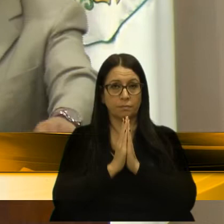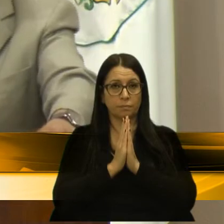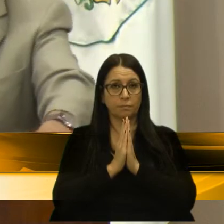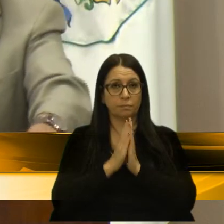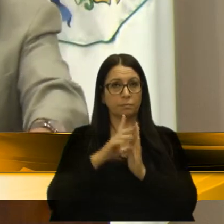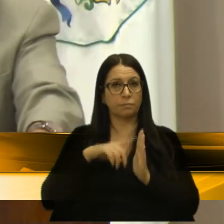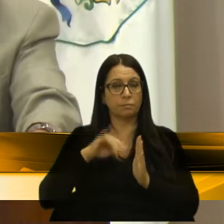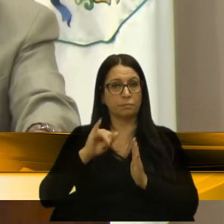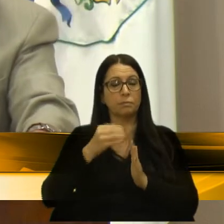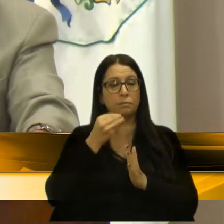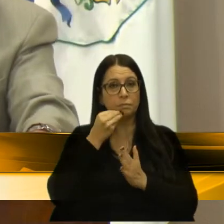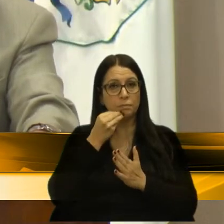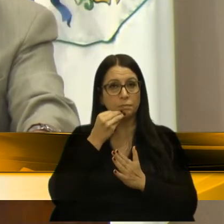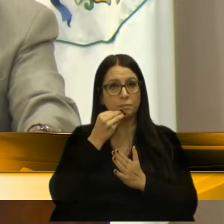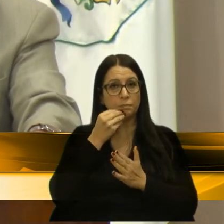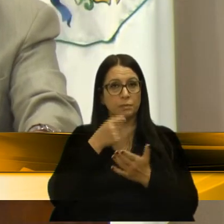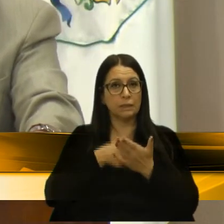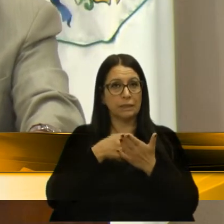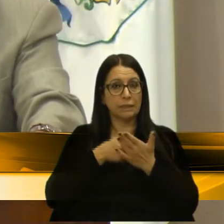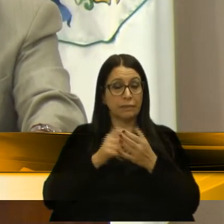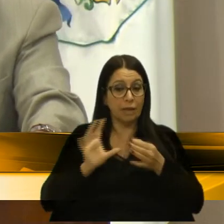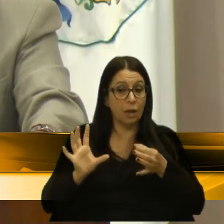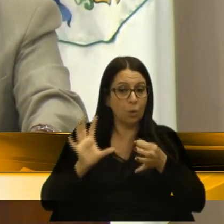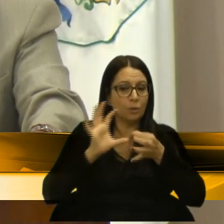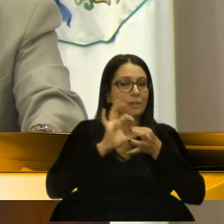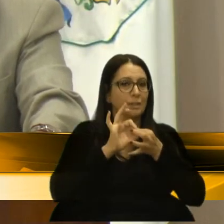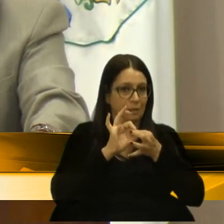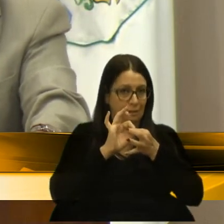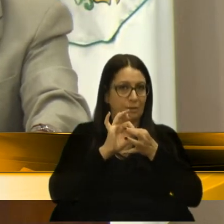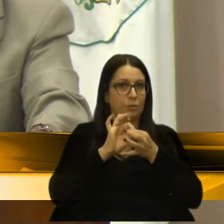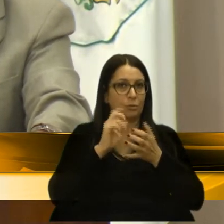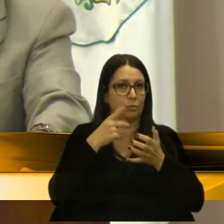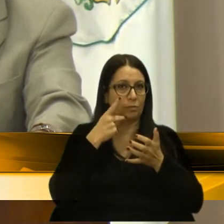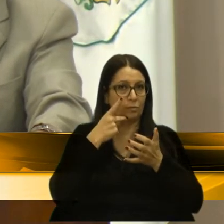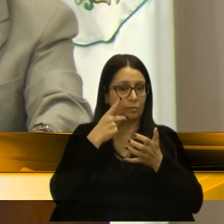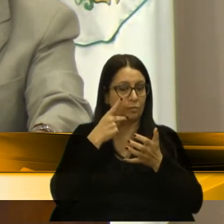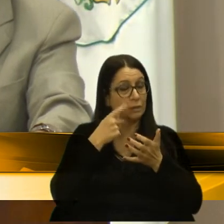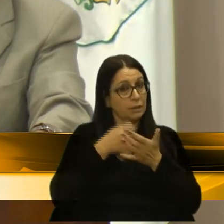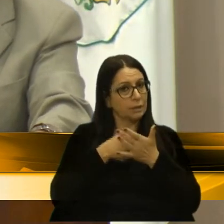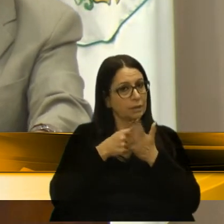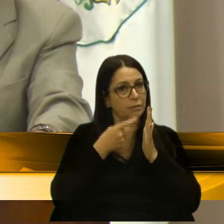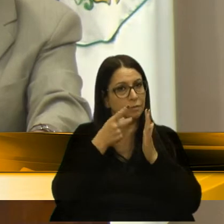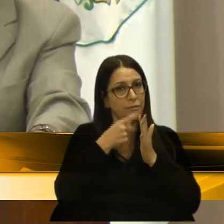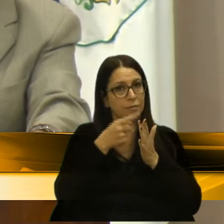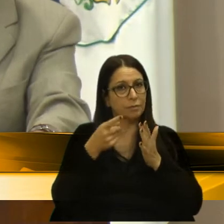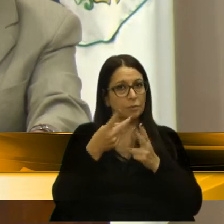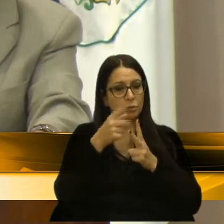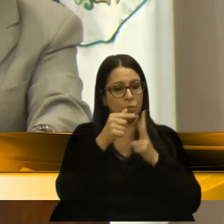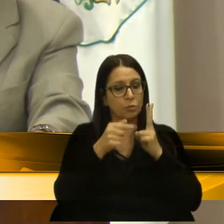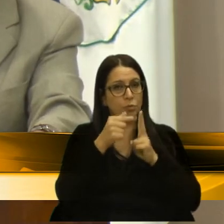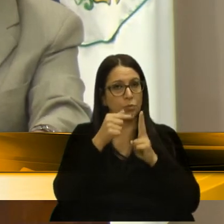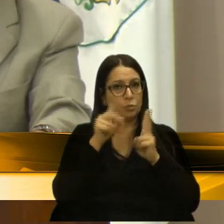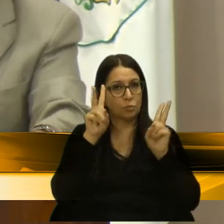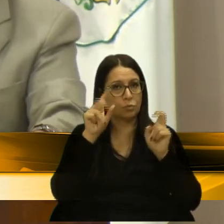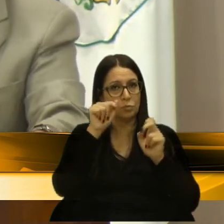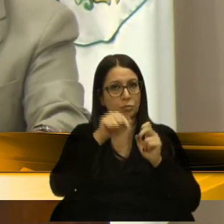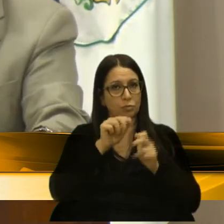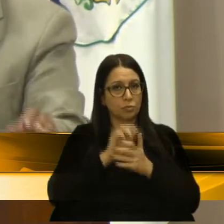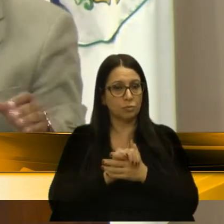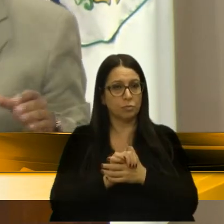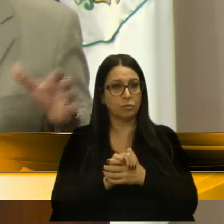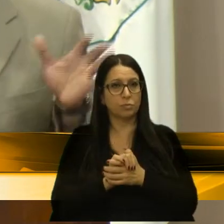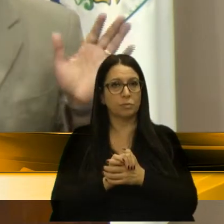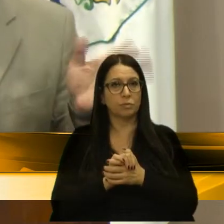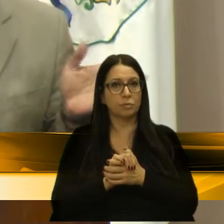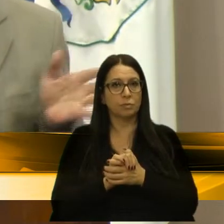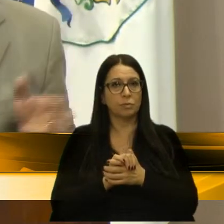essa oportunidade, eu quero tentar fazer um link sobre o que eu vou tentar abordar aqui com os dois assuntos que vieram para cá,